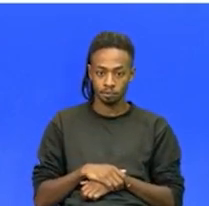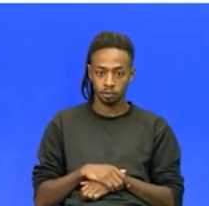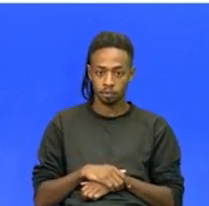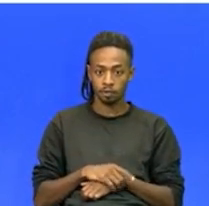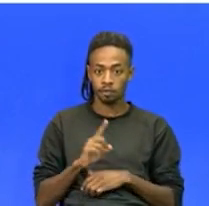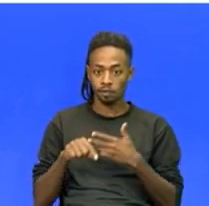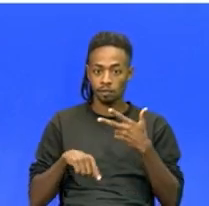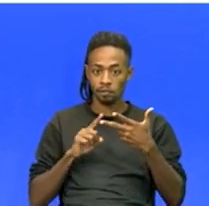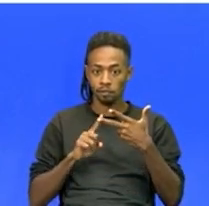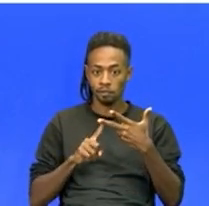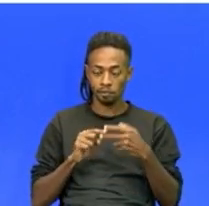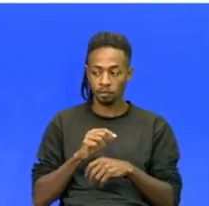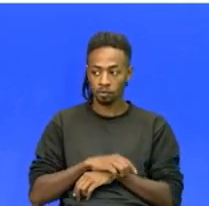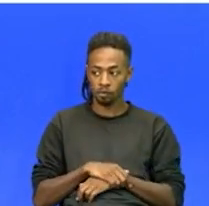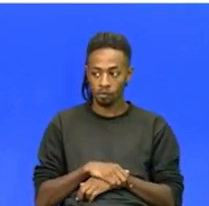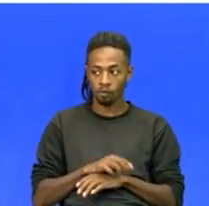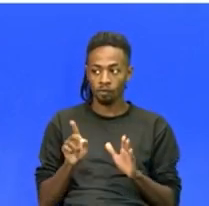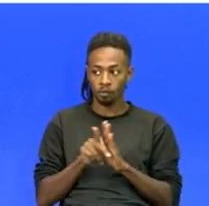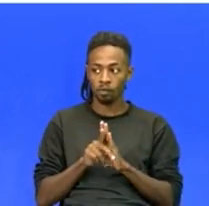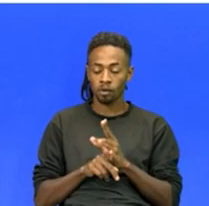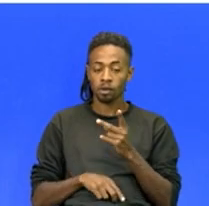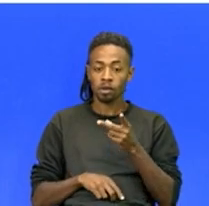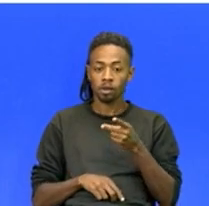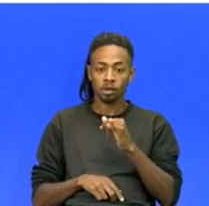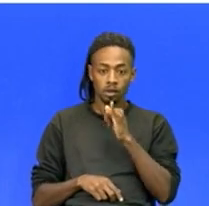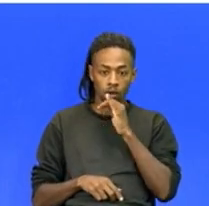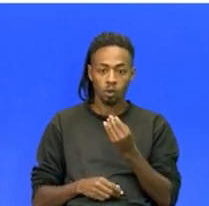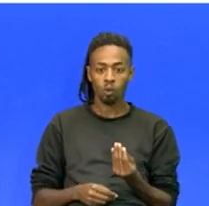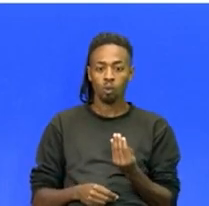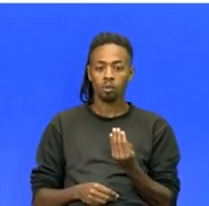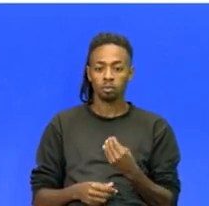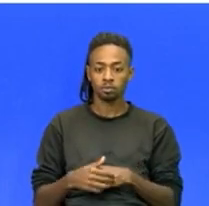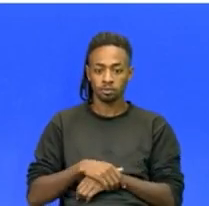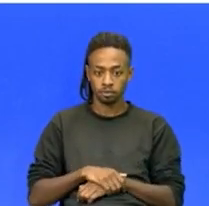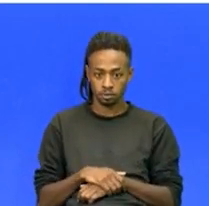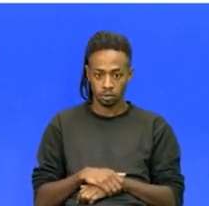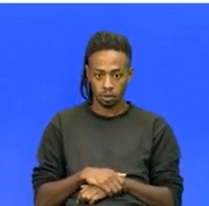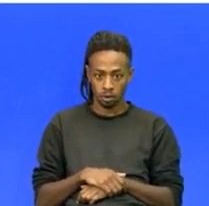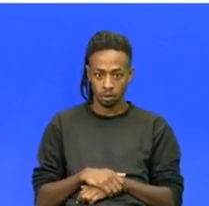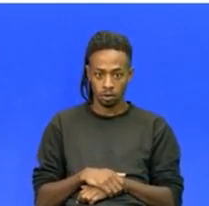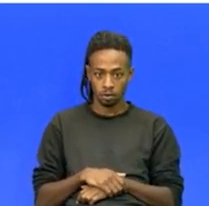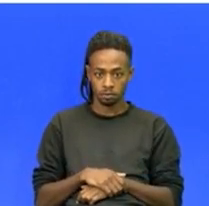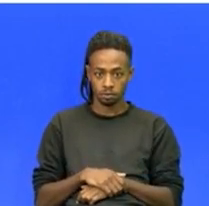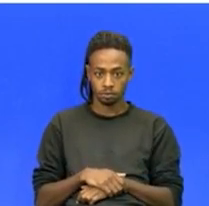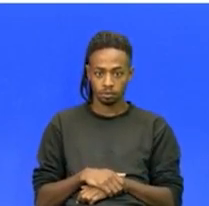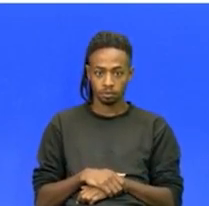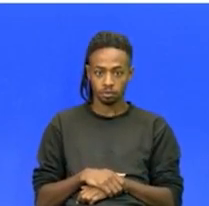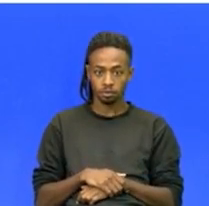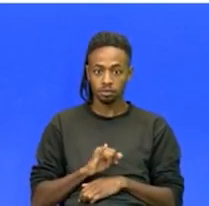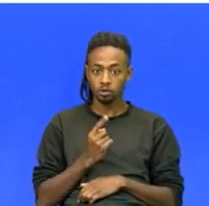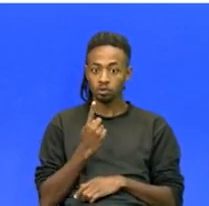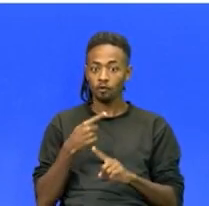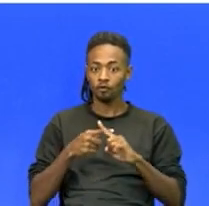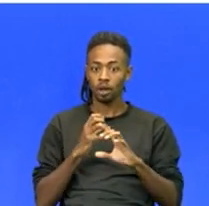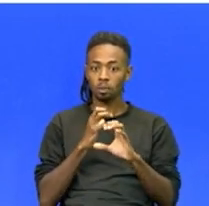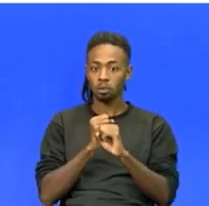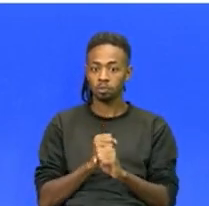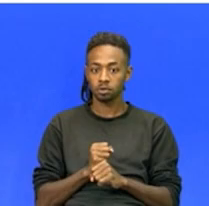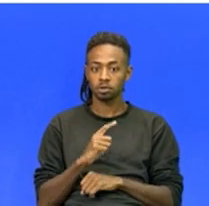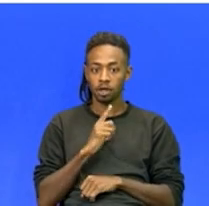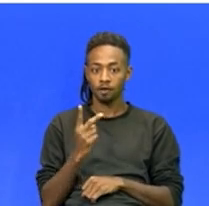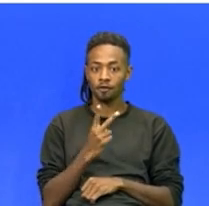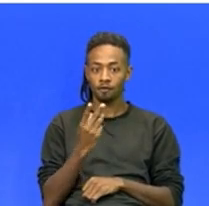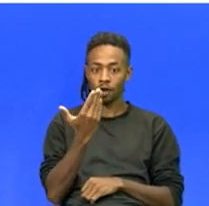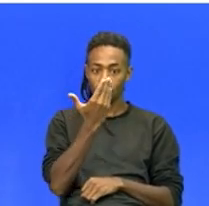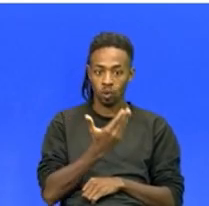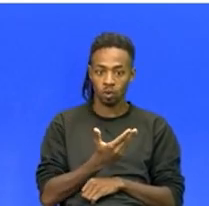O terceiro passo, as derivadas de segunda ordem. Como é que funciona? Bom, se eu derivo uma vez, eu tenho esse